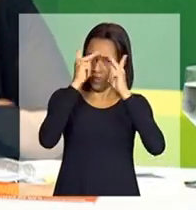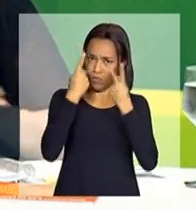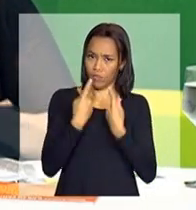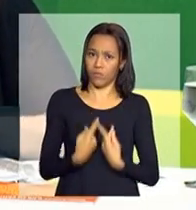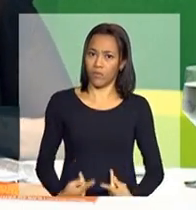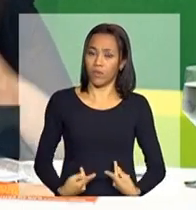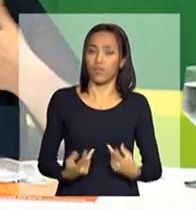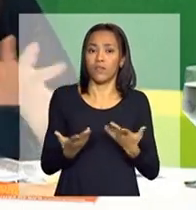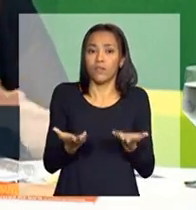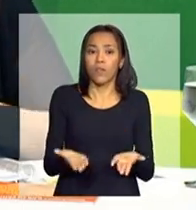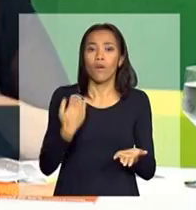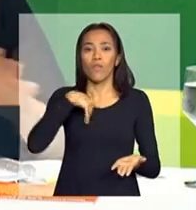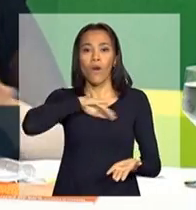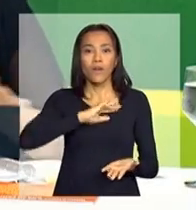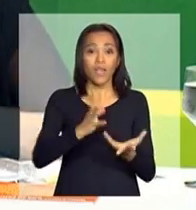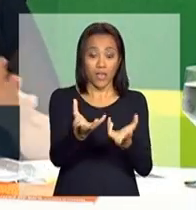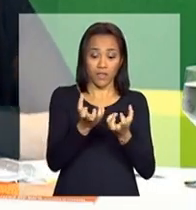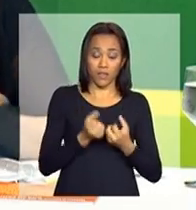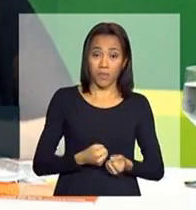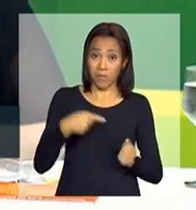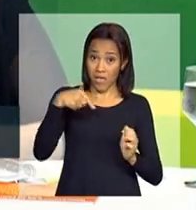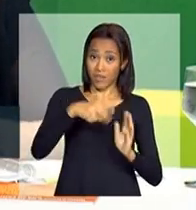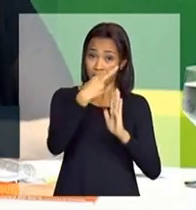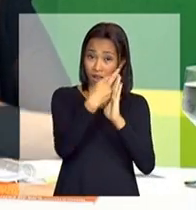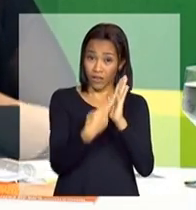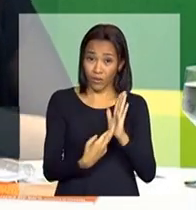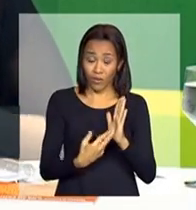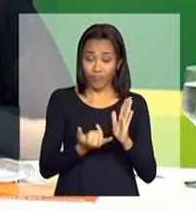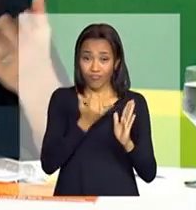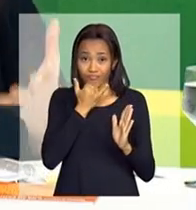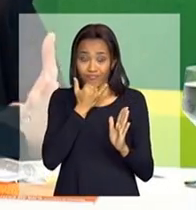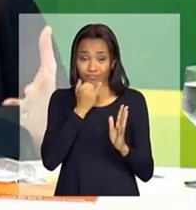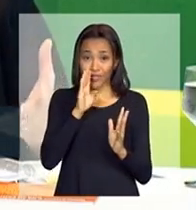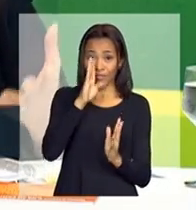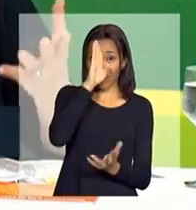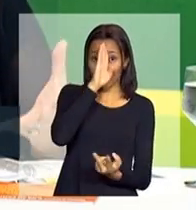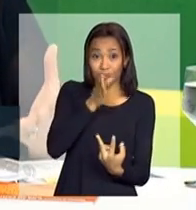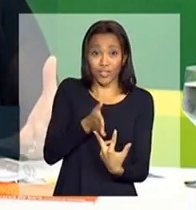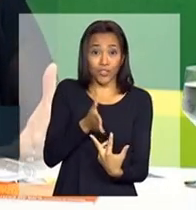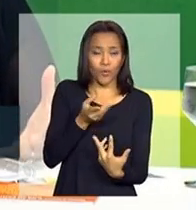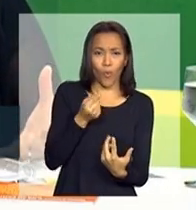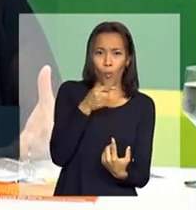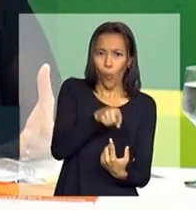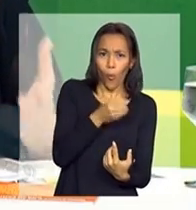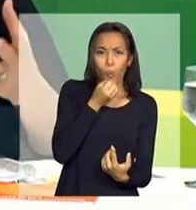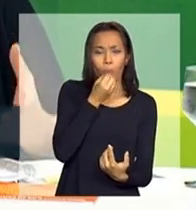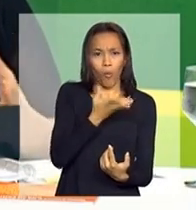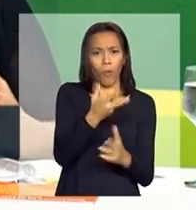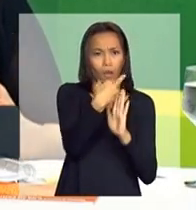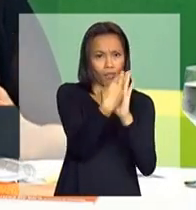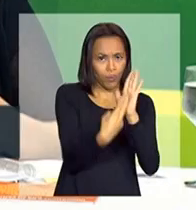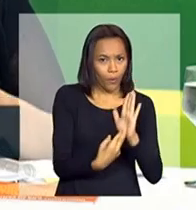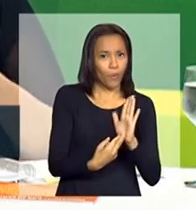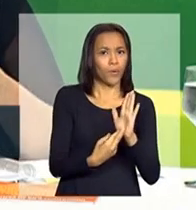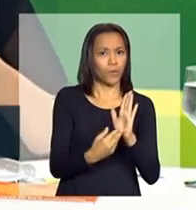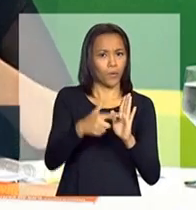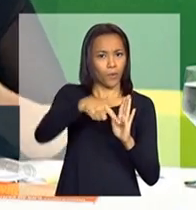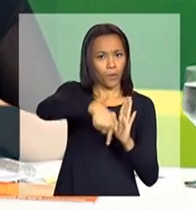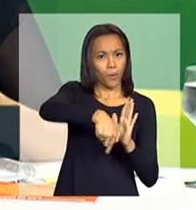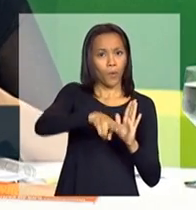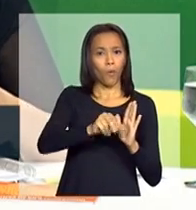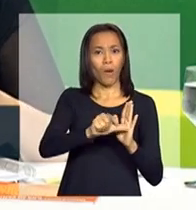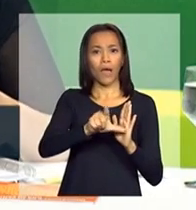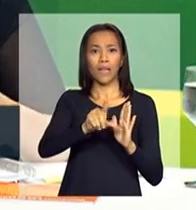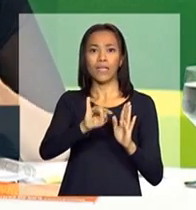o nós recebemos esse relatório com esse sentimento dividido de um lado o relatório qualitativo é um relatório